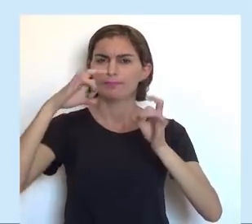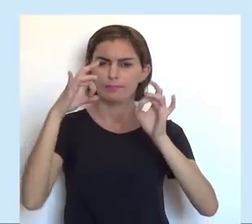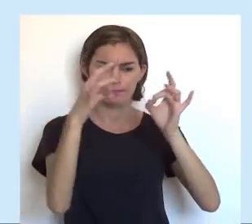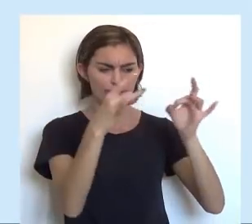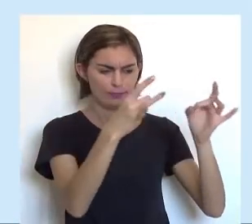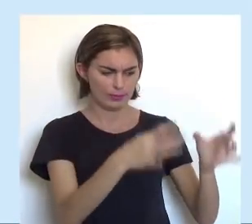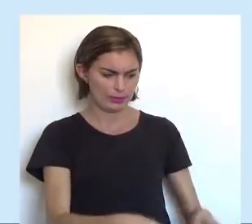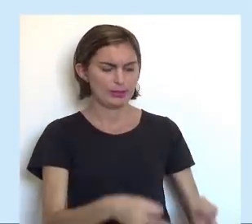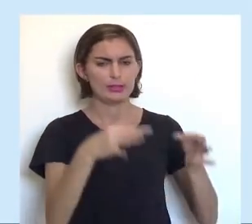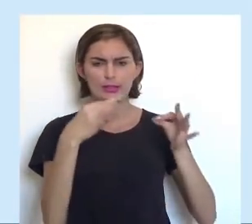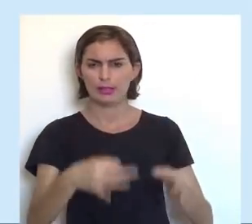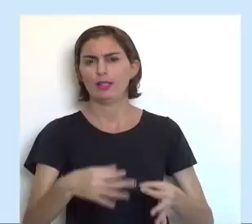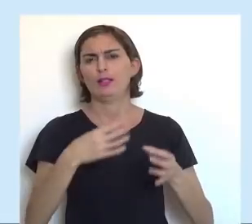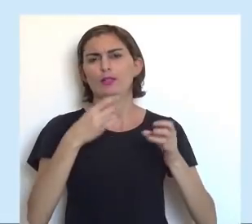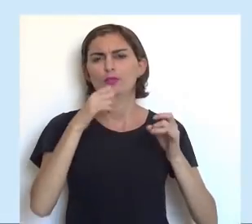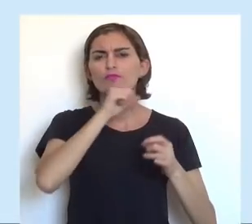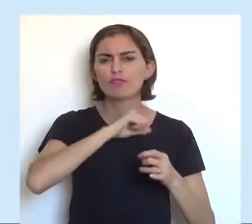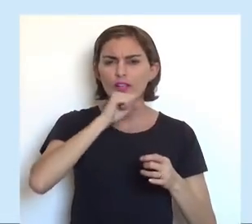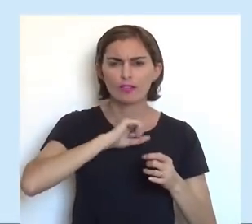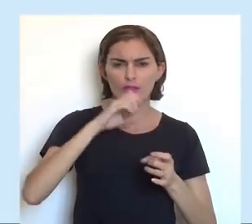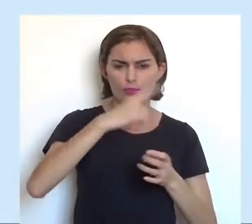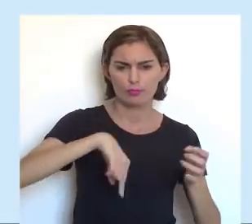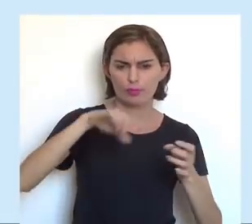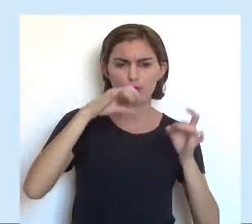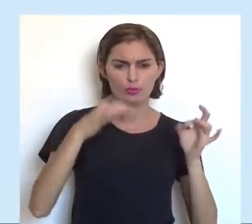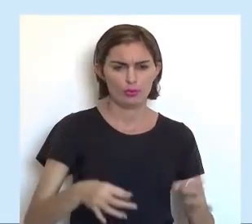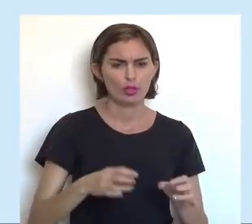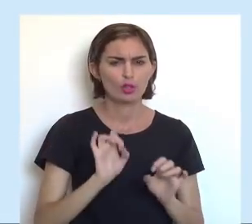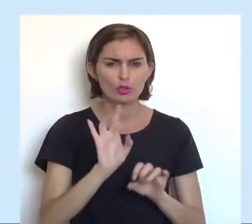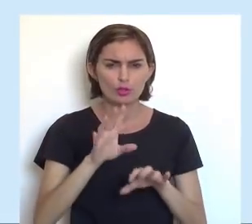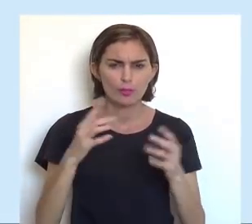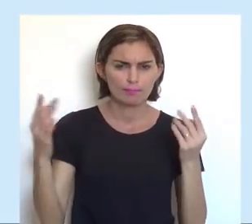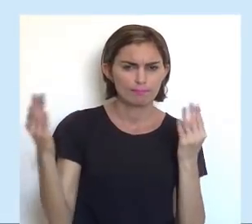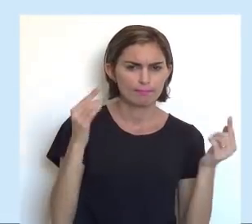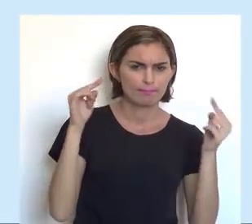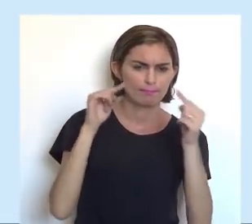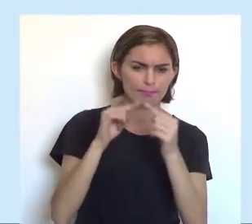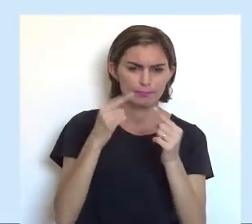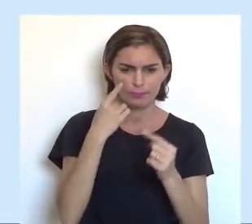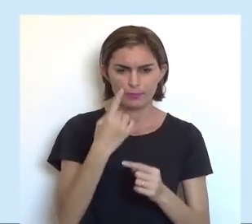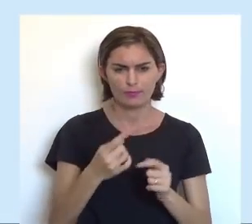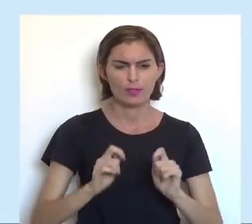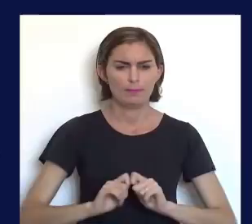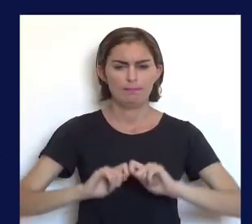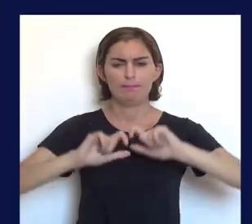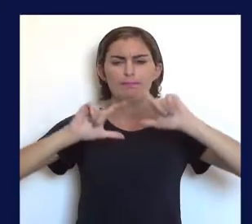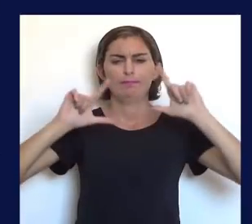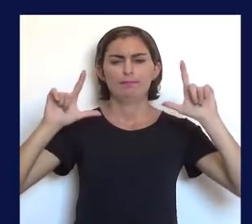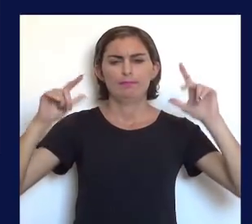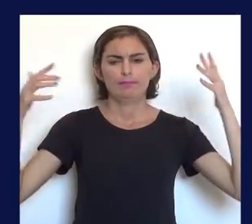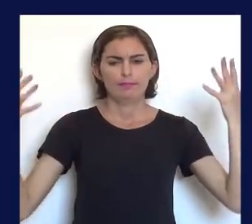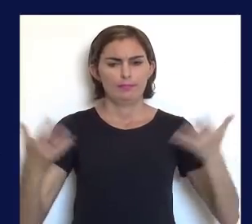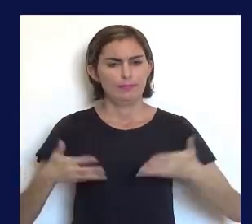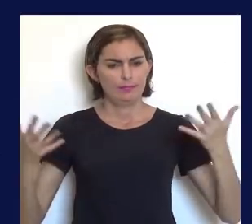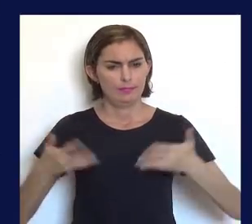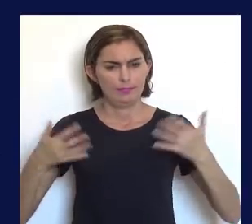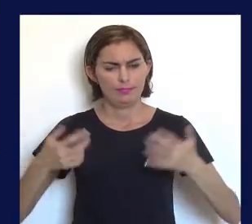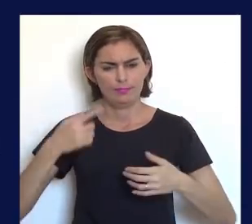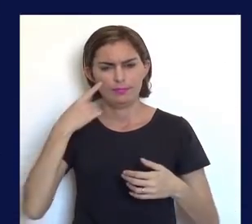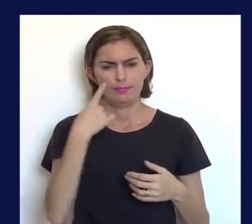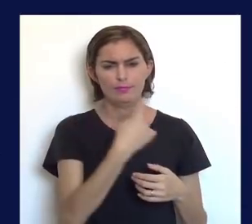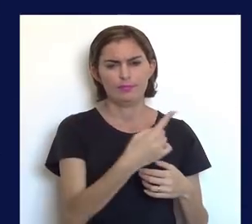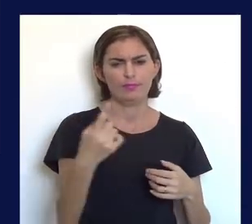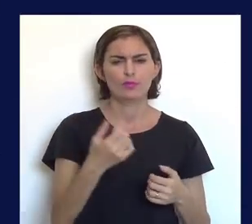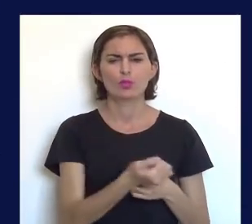de nossos pneus inservíveis, tá? Só para dar uma relação, olhe para a nossa tela agora, nesse exato